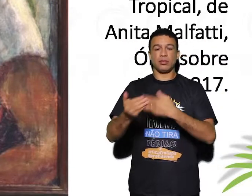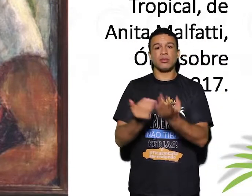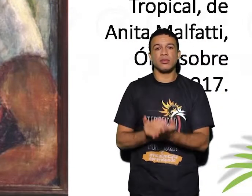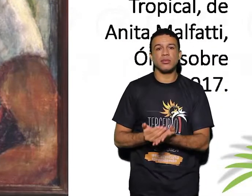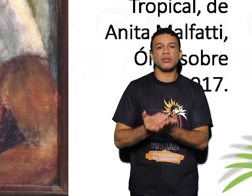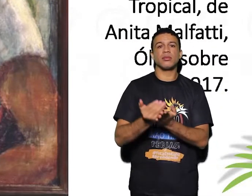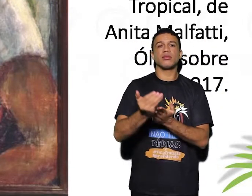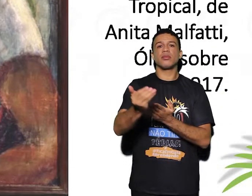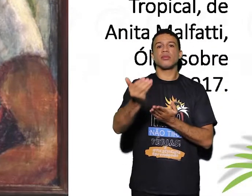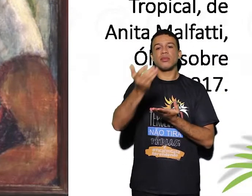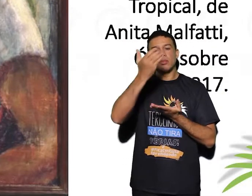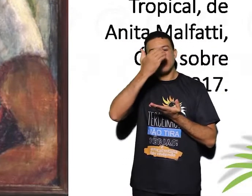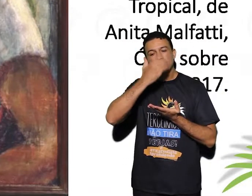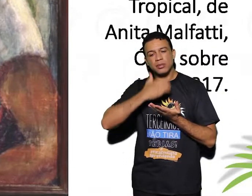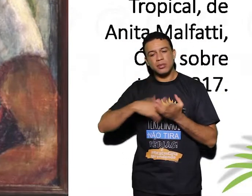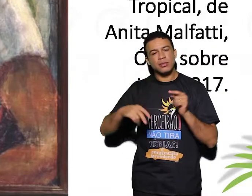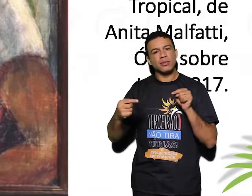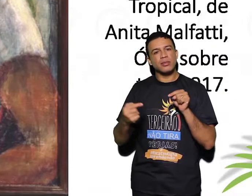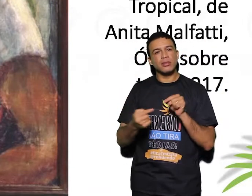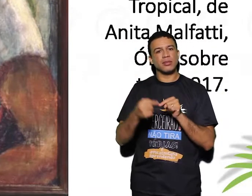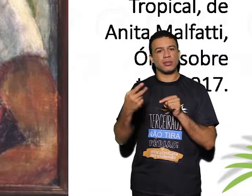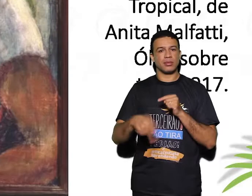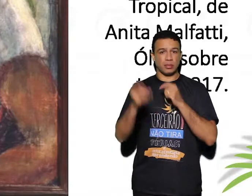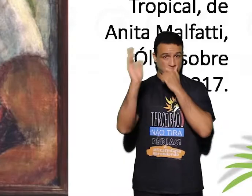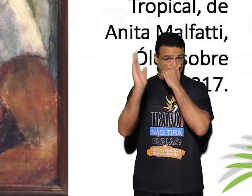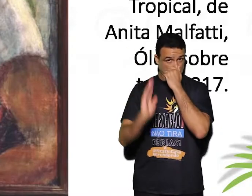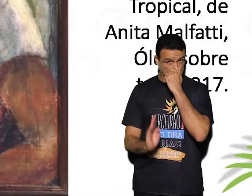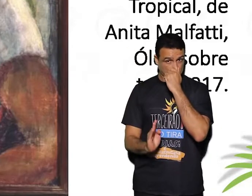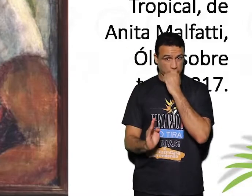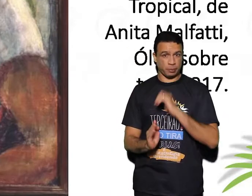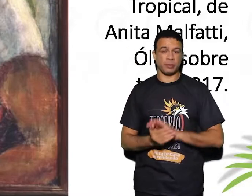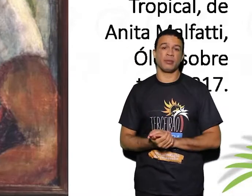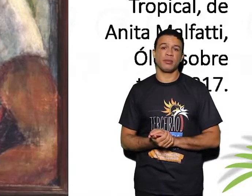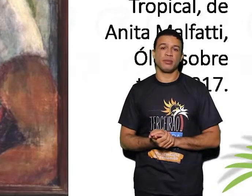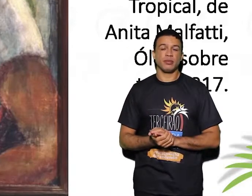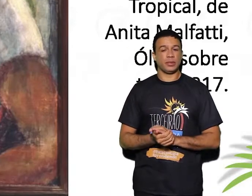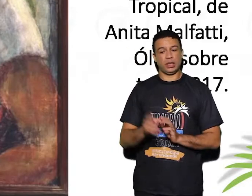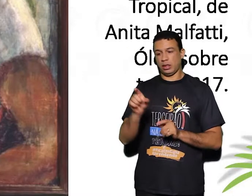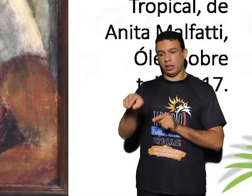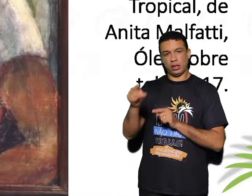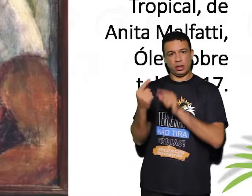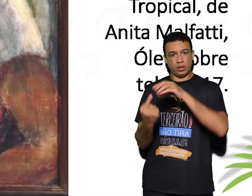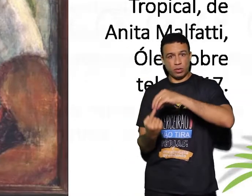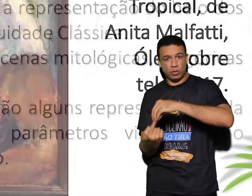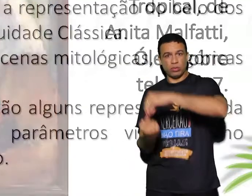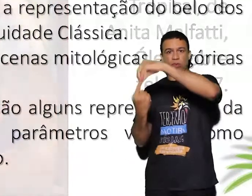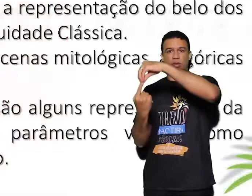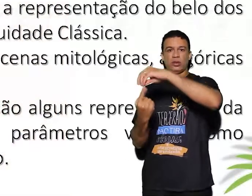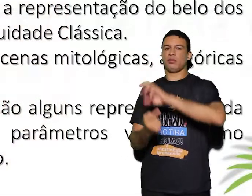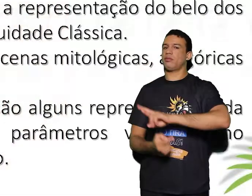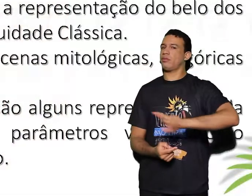tropicais, e aí ela começa a quebrar com os paradigmas, mas ela não é a única. Vamos passar a próxima imagem?